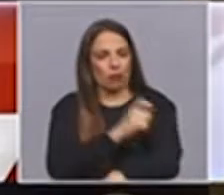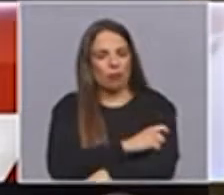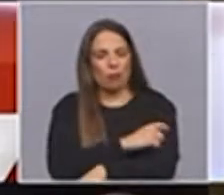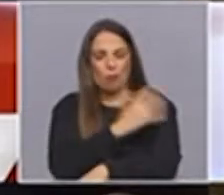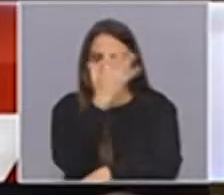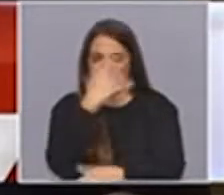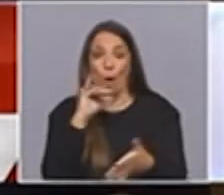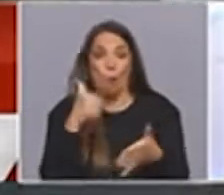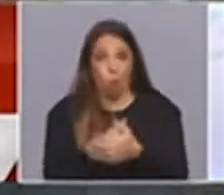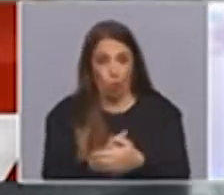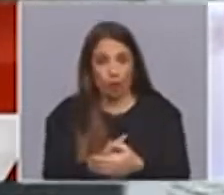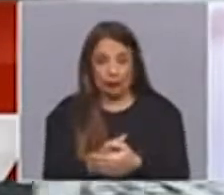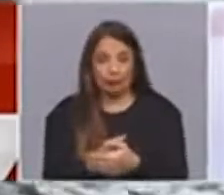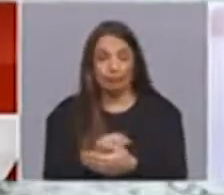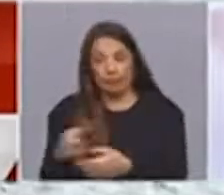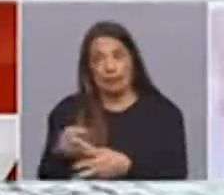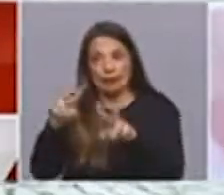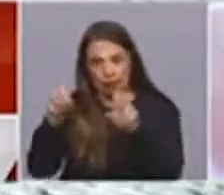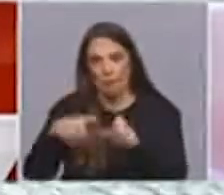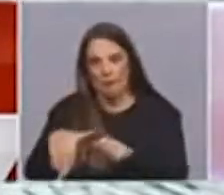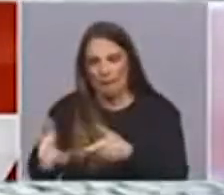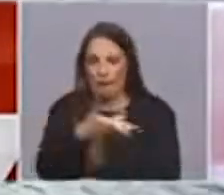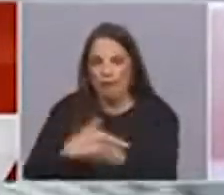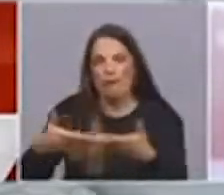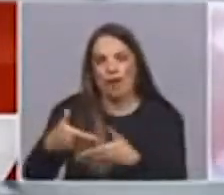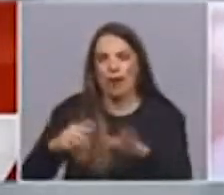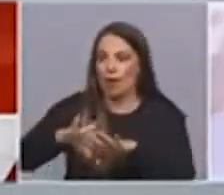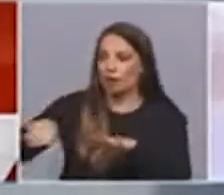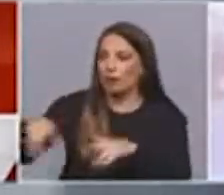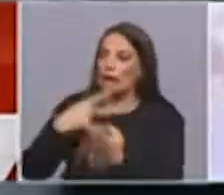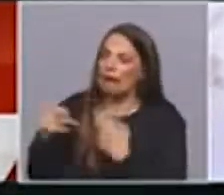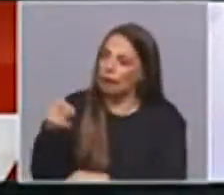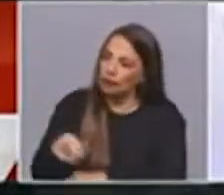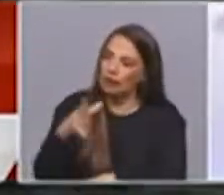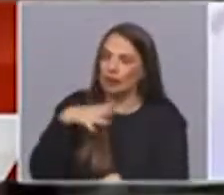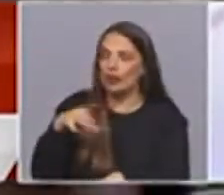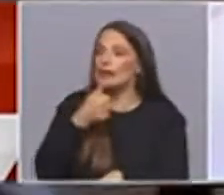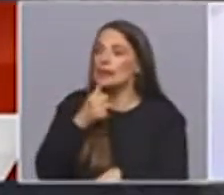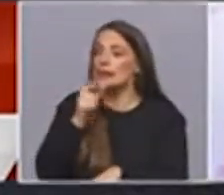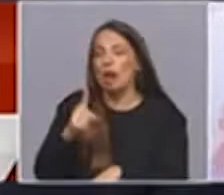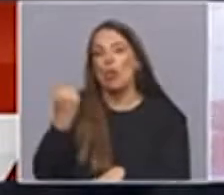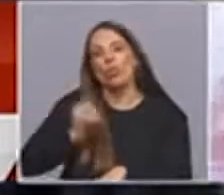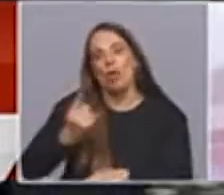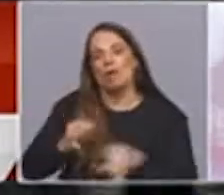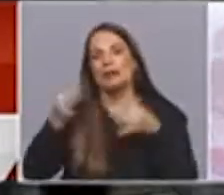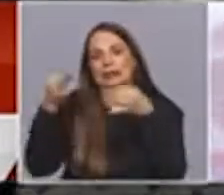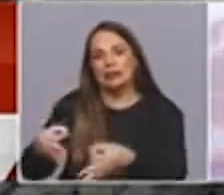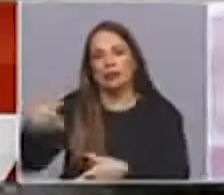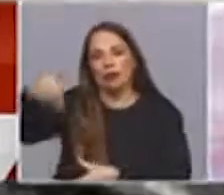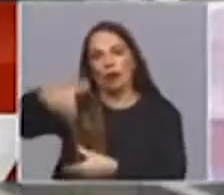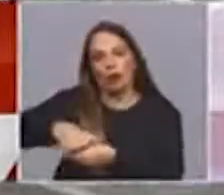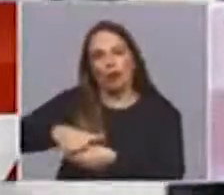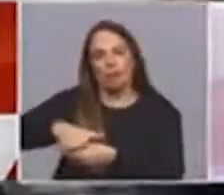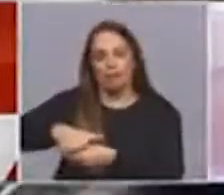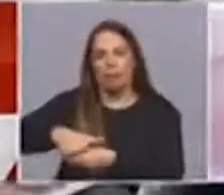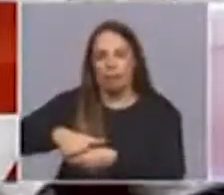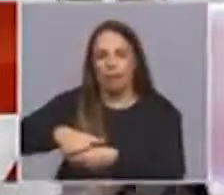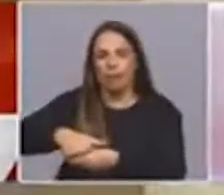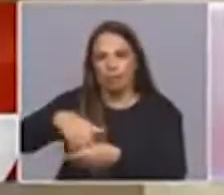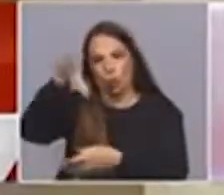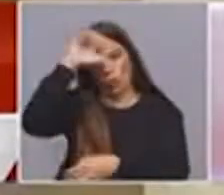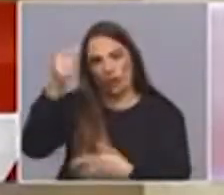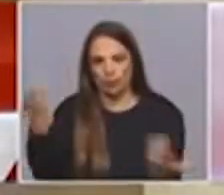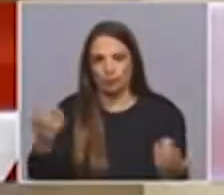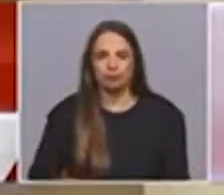critica o agendamento e quer que a decisão seja tomada depois das eleições legislativas. O Sr. Presidente da Assembleia